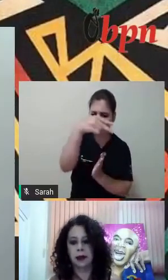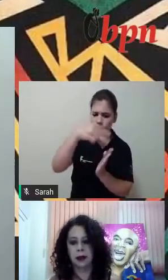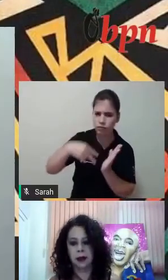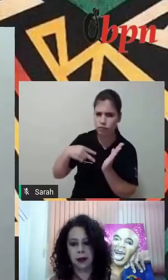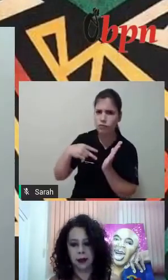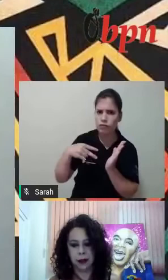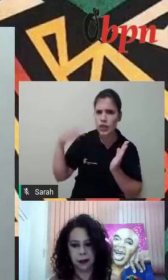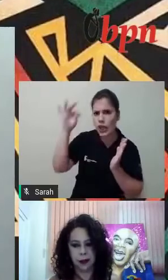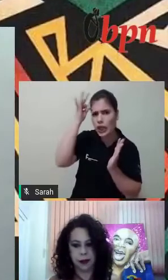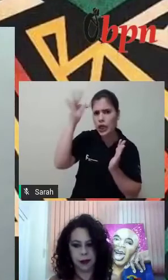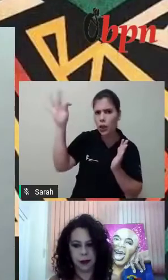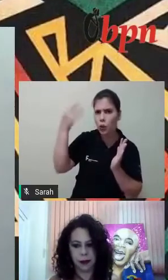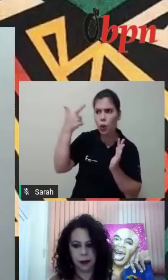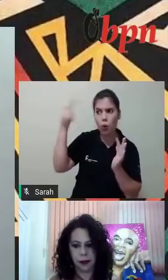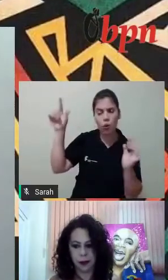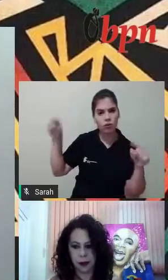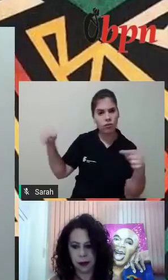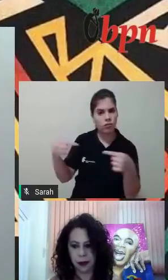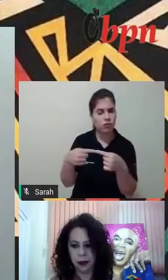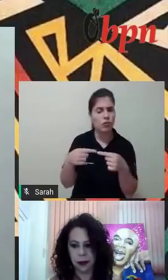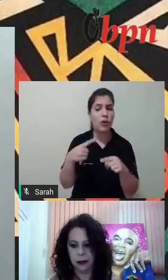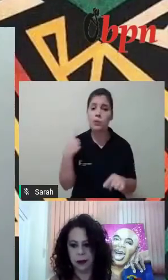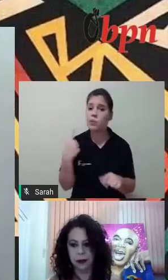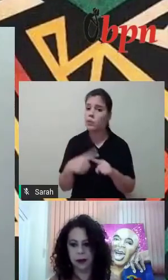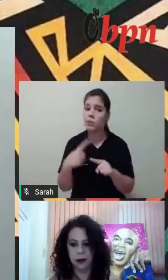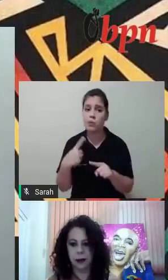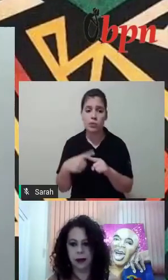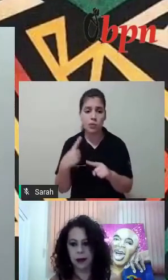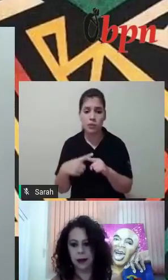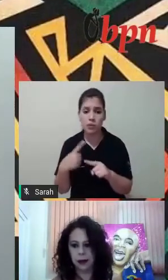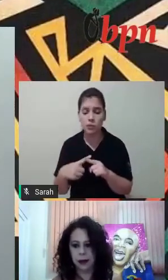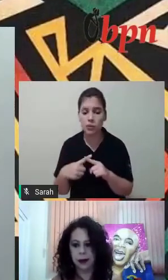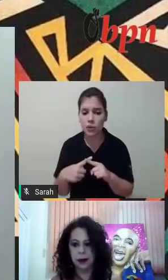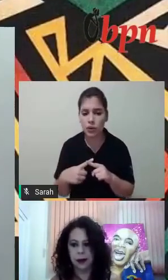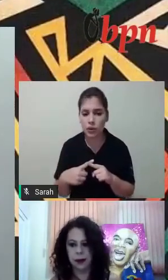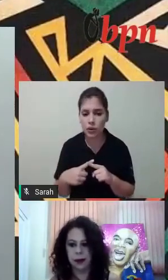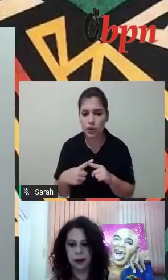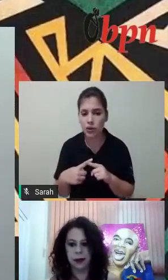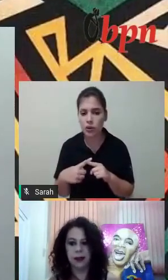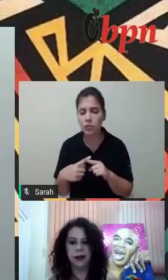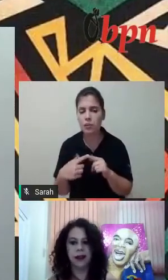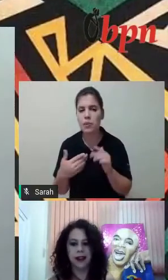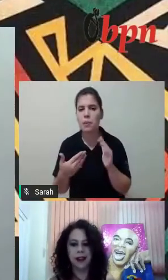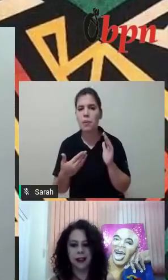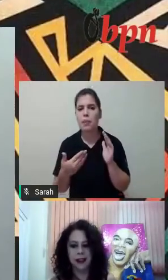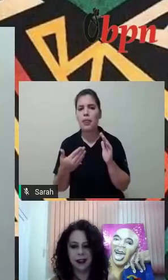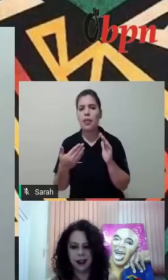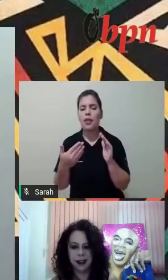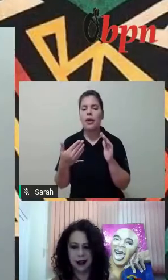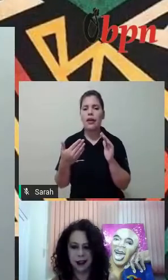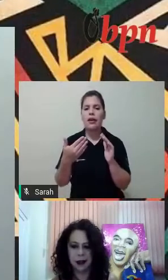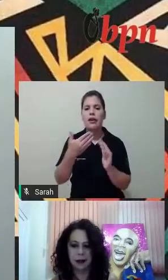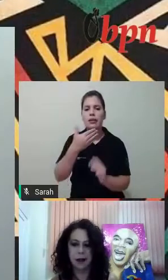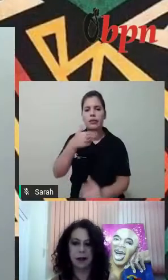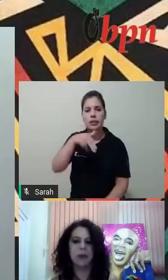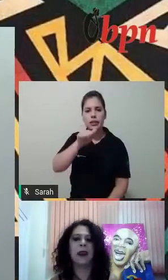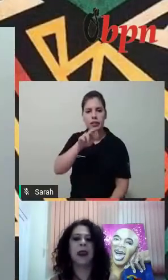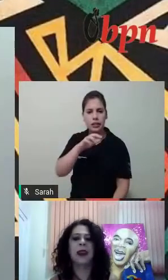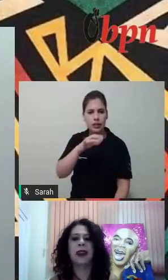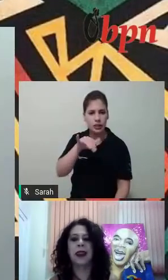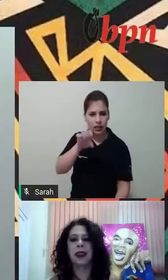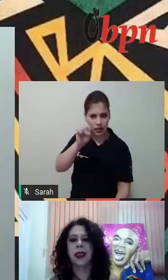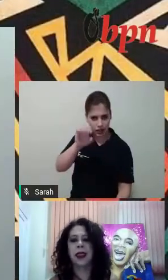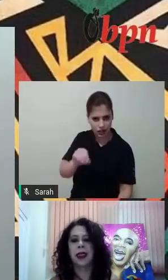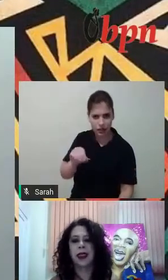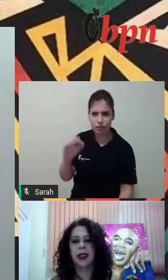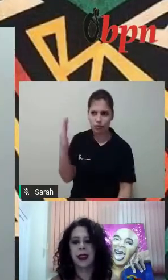quê? Porque o espelho de Oxum, o espelho de Narciso não revela o nosso rosto.